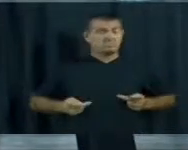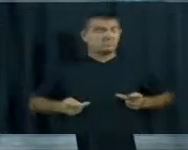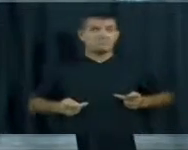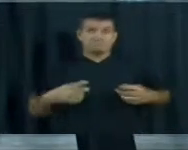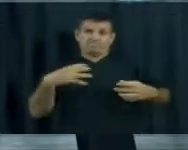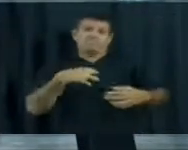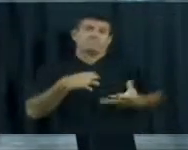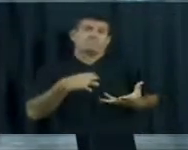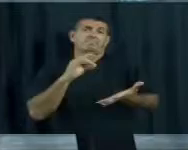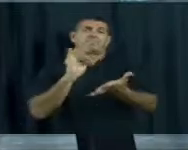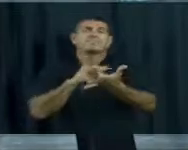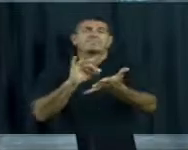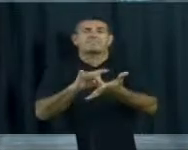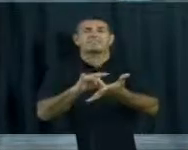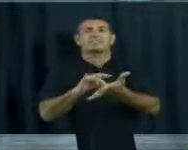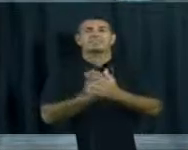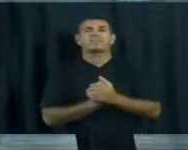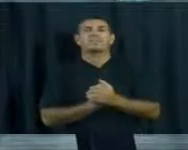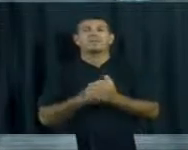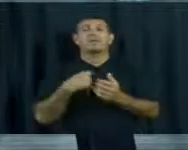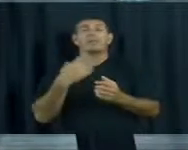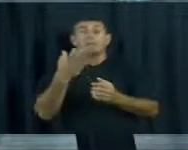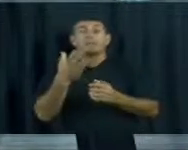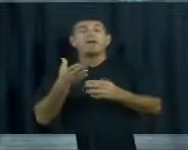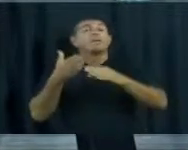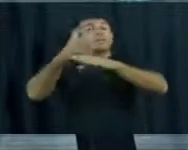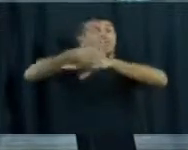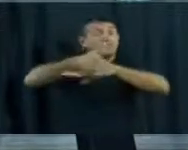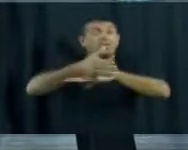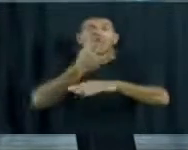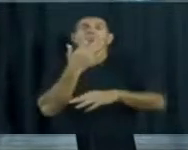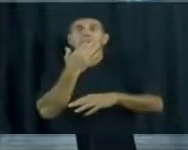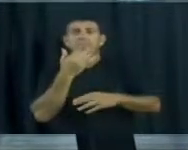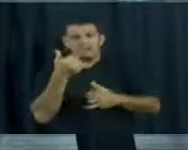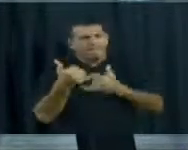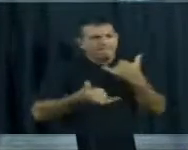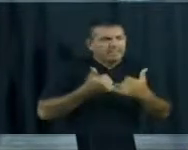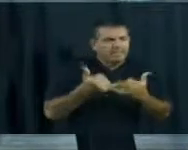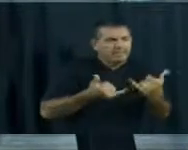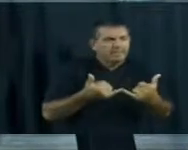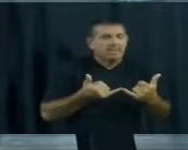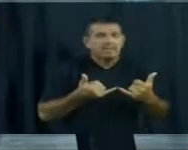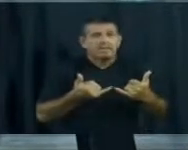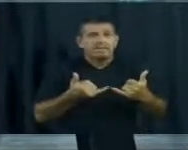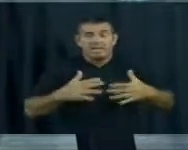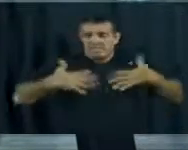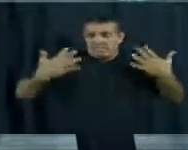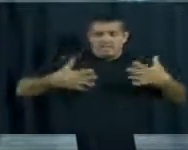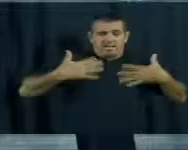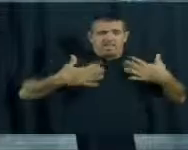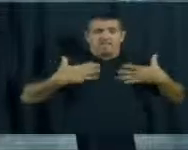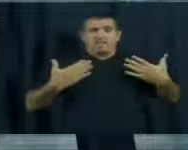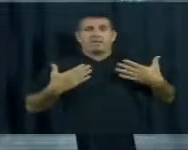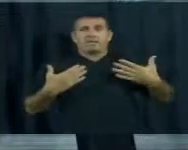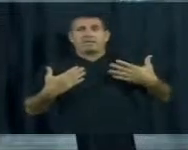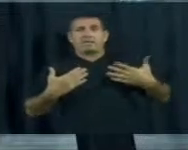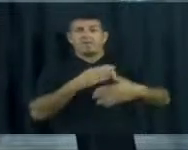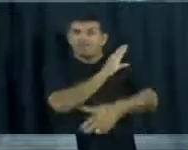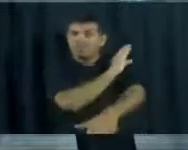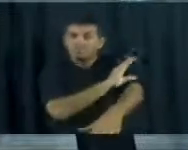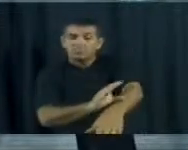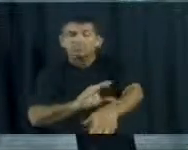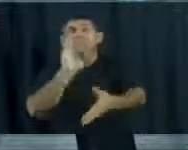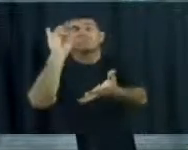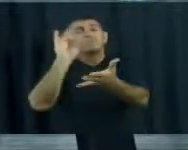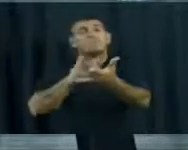E ela quer realmente se envolver nessa festa, que é uma festa cultural, dependente de religião, que existem